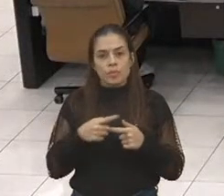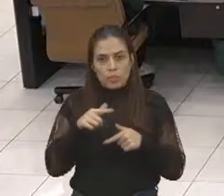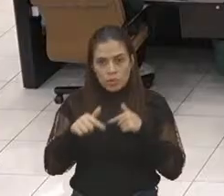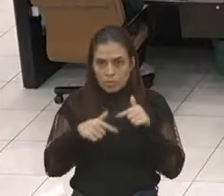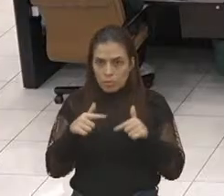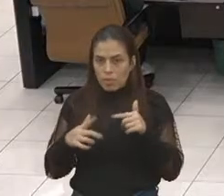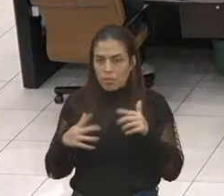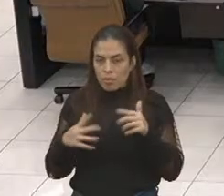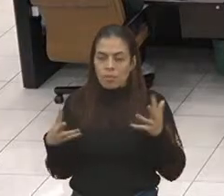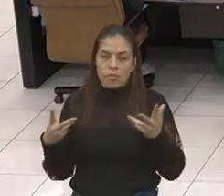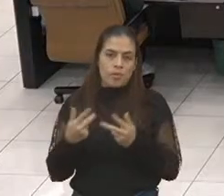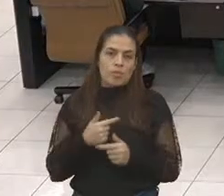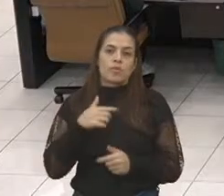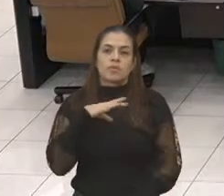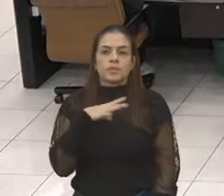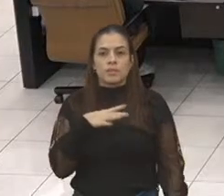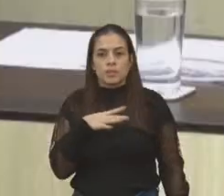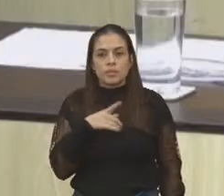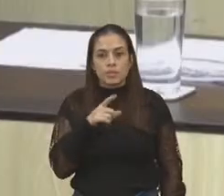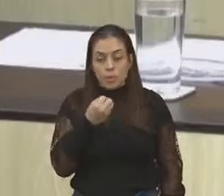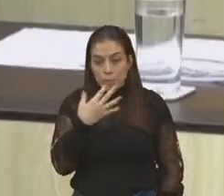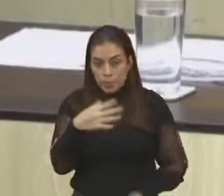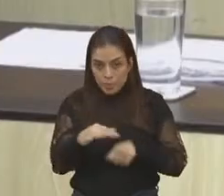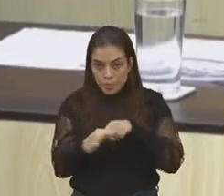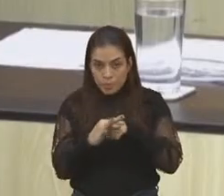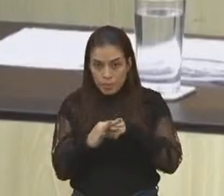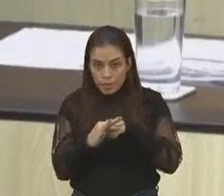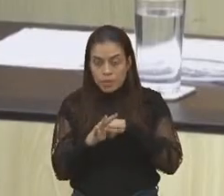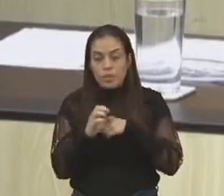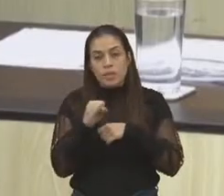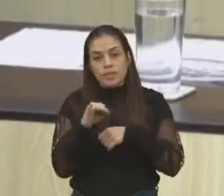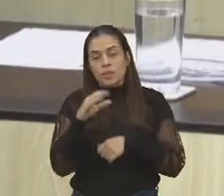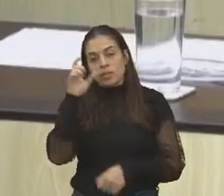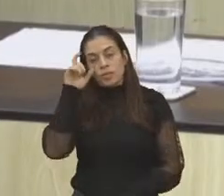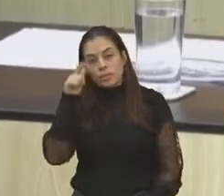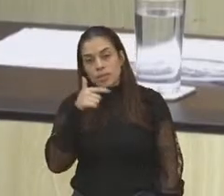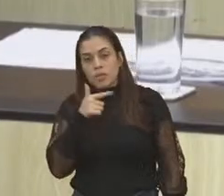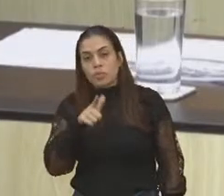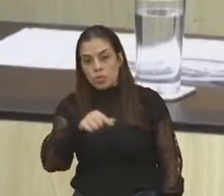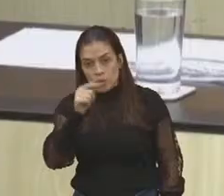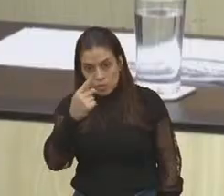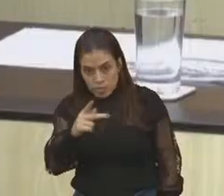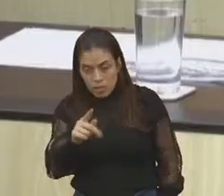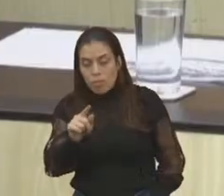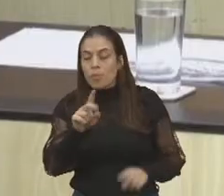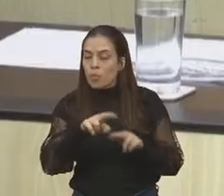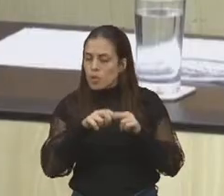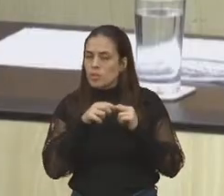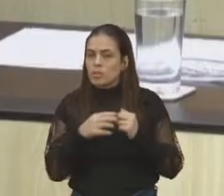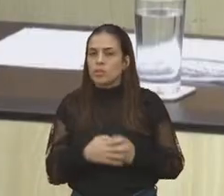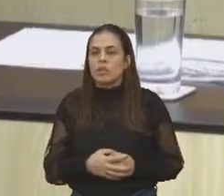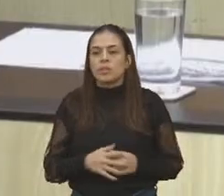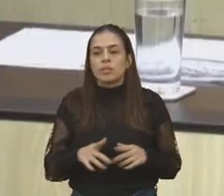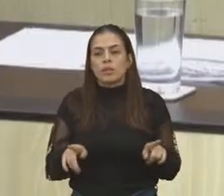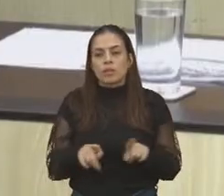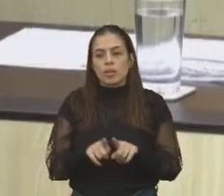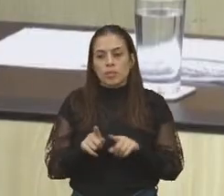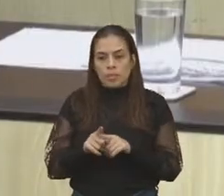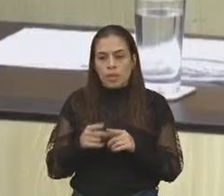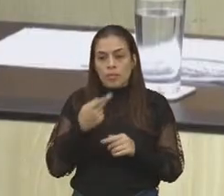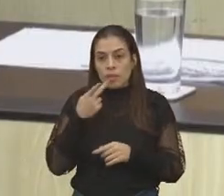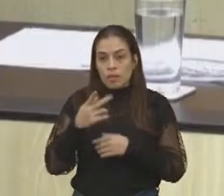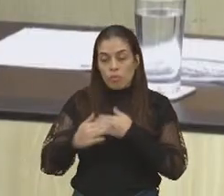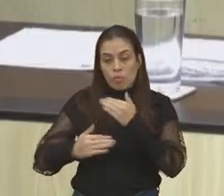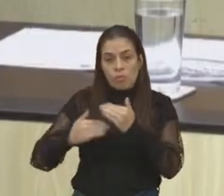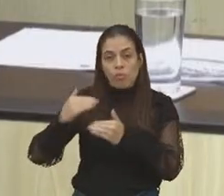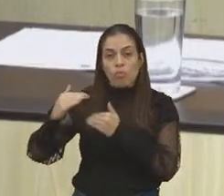trabalho brilhante pela cidade aí e é um bom técnico. Então, se o Celso te escolheu, é por isso também. E também citar aqui os avanços que nós estamos